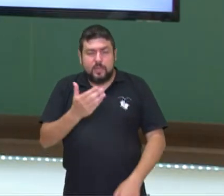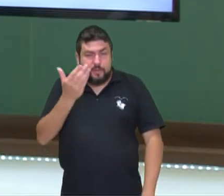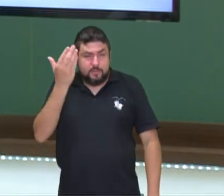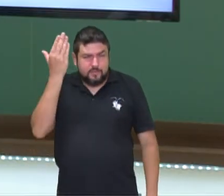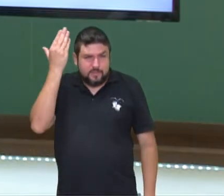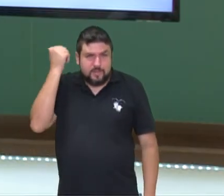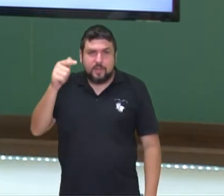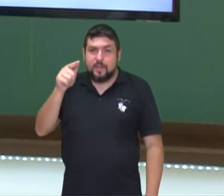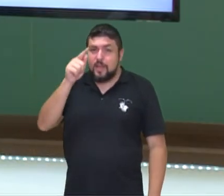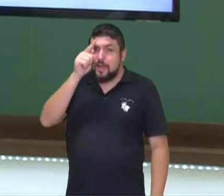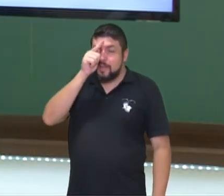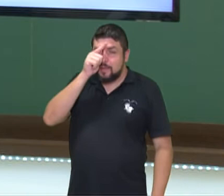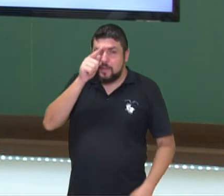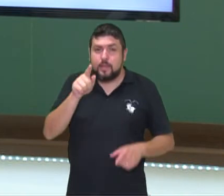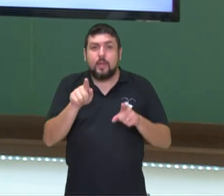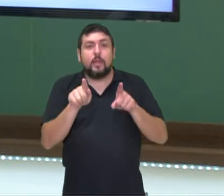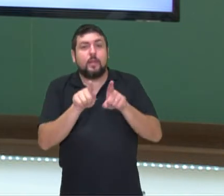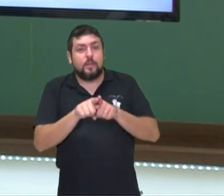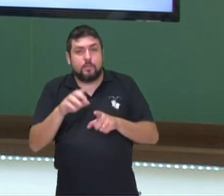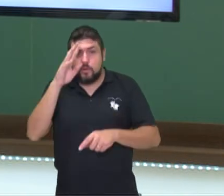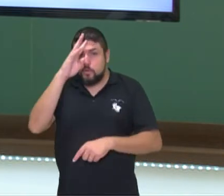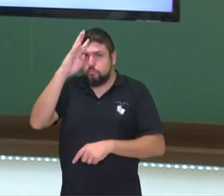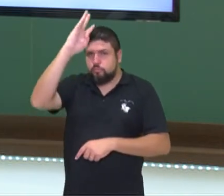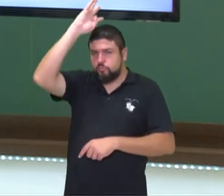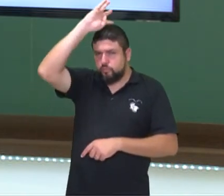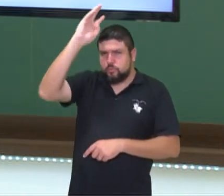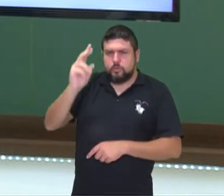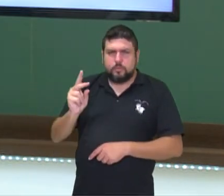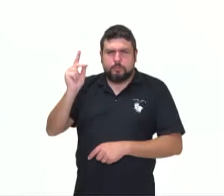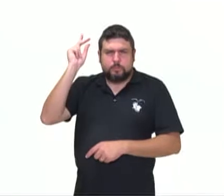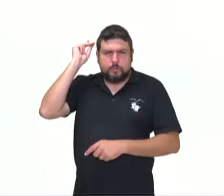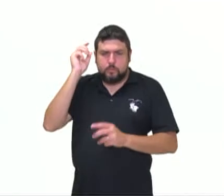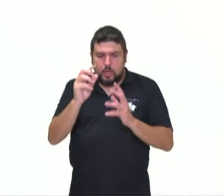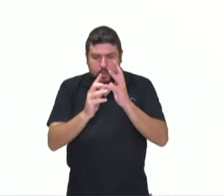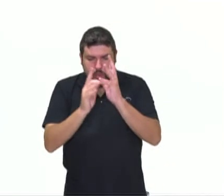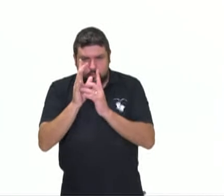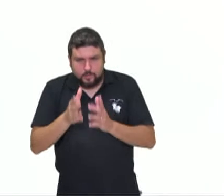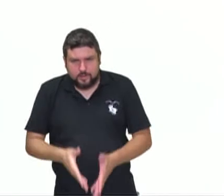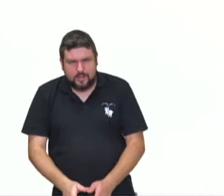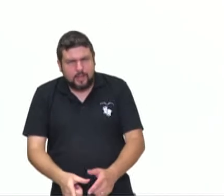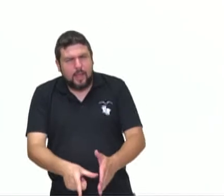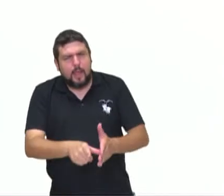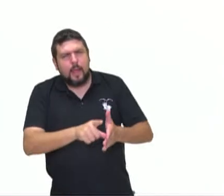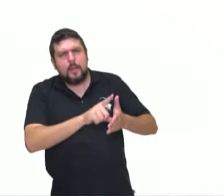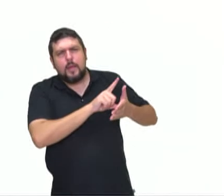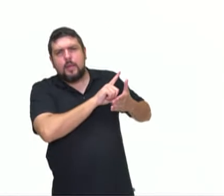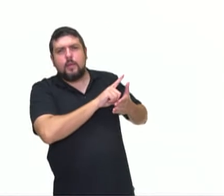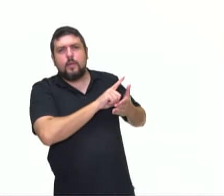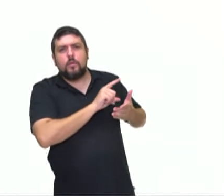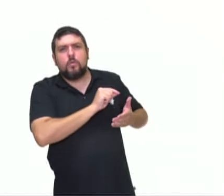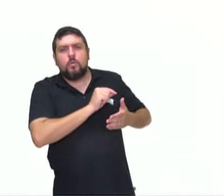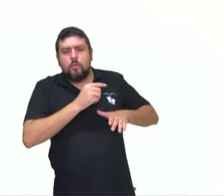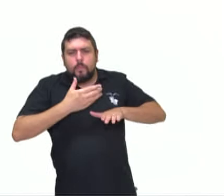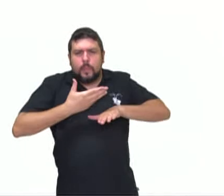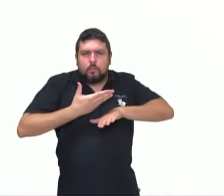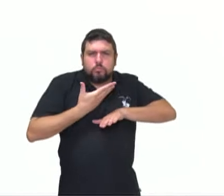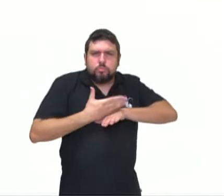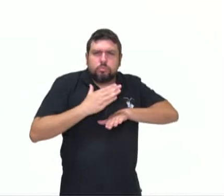e na Roma antigas, ainda antes de Cristo, a arte de falar em público foi desenvolvida e